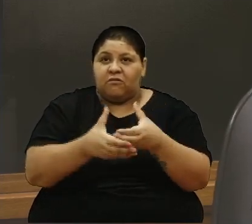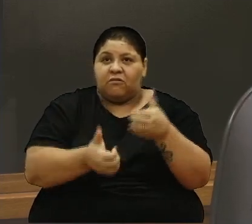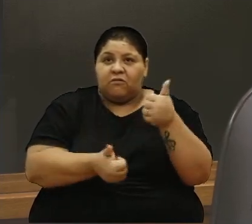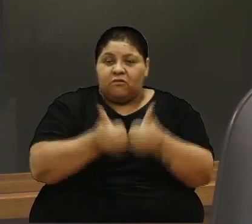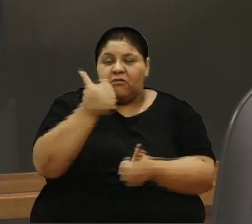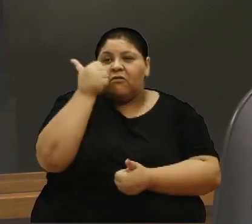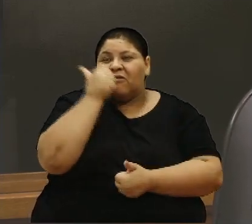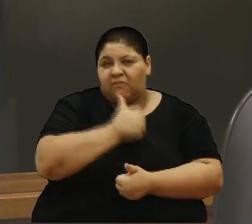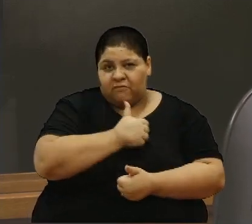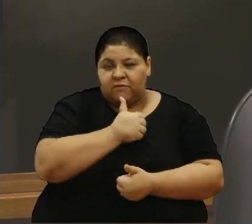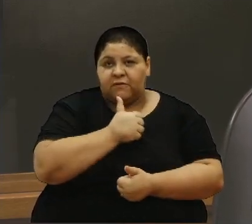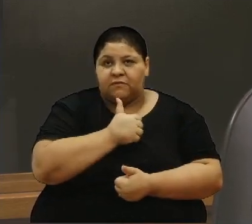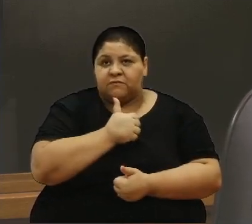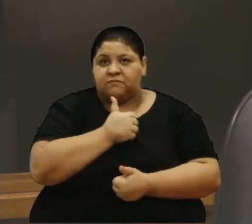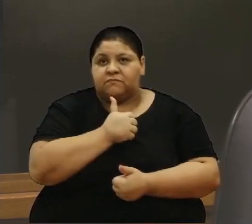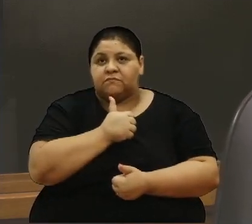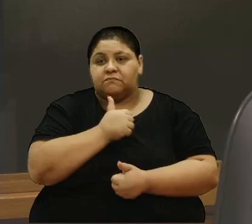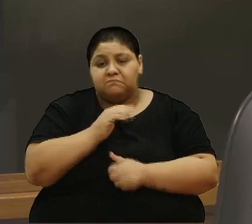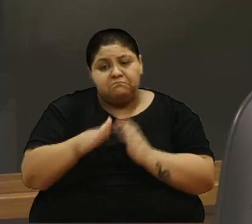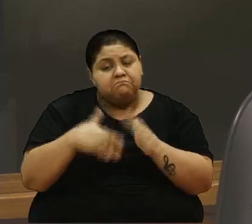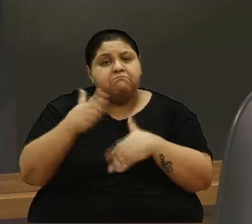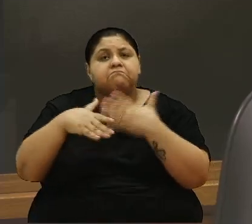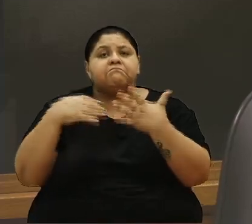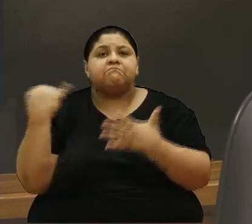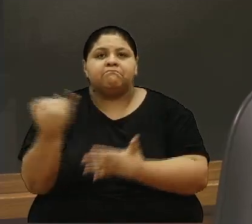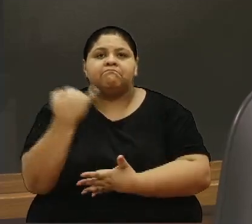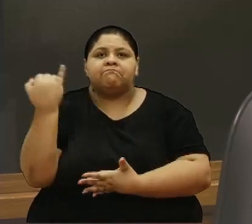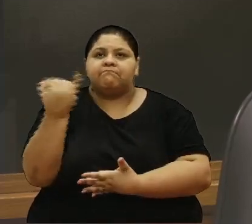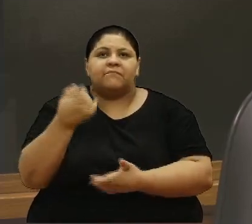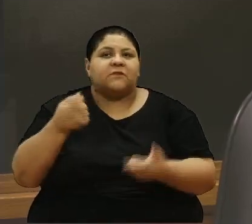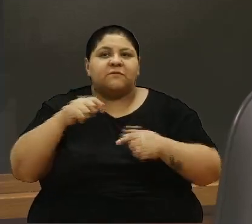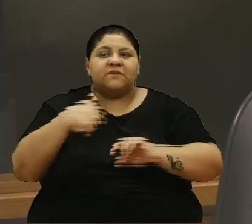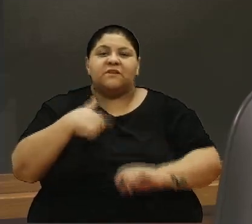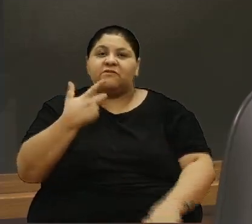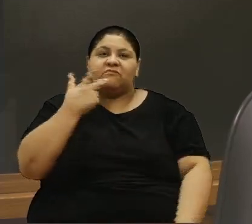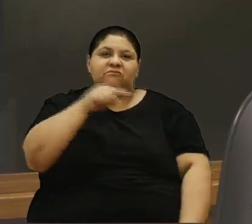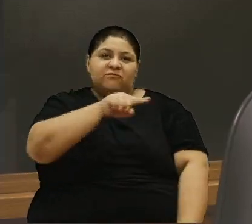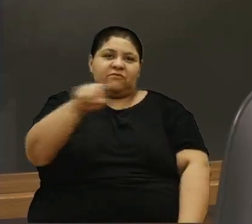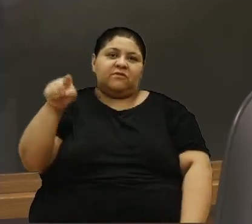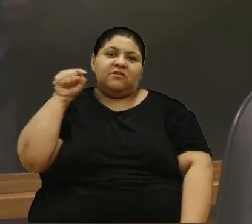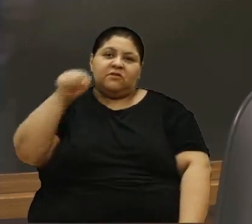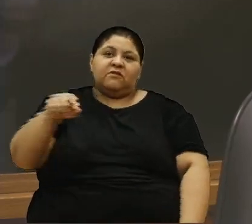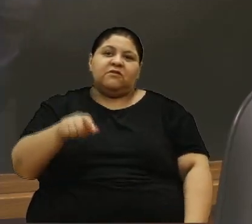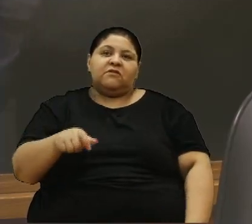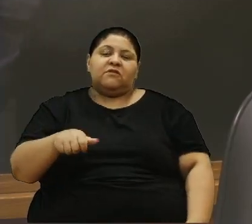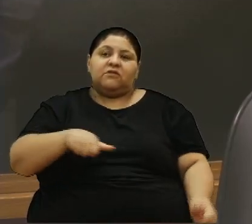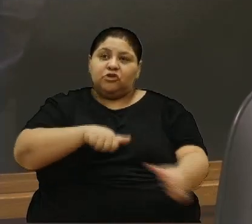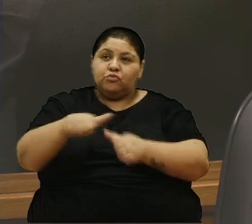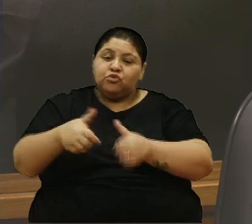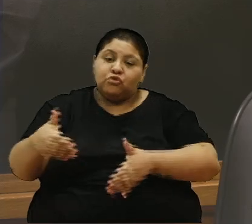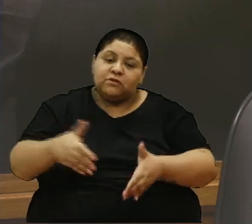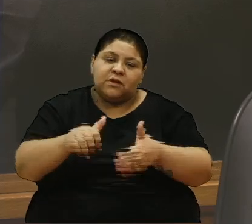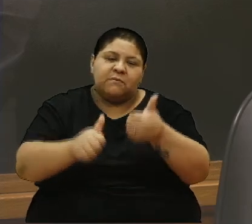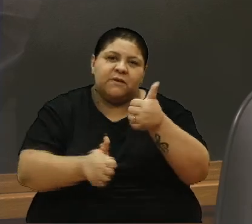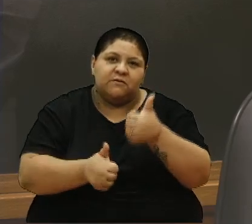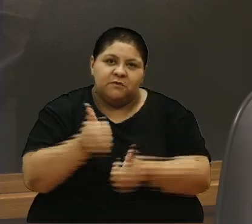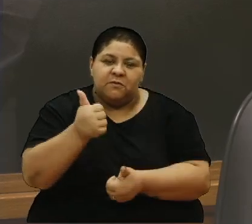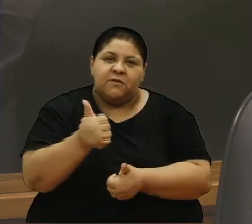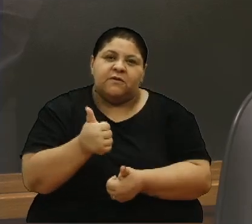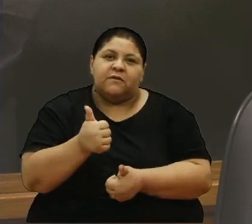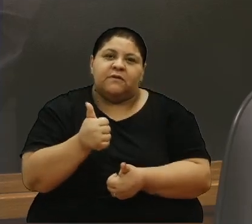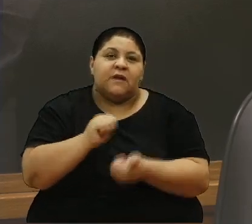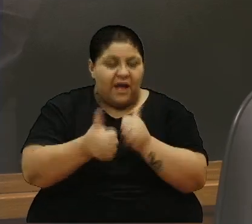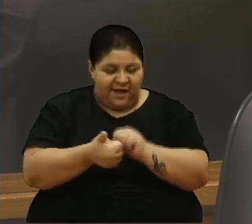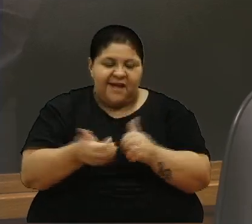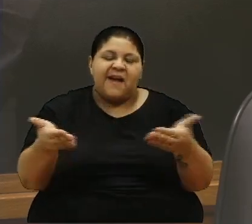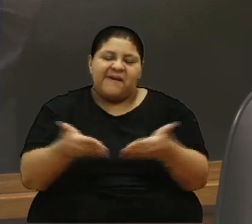feminino, são um avanço significativo. Não preciso eu falar para vocês que isso alterou os rumos do esporte. Agora, deve